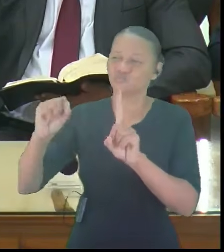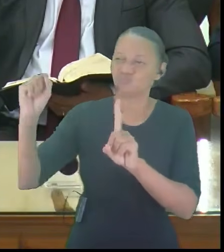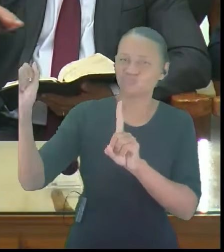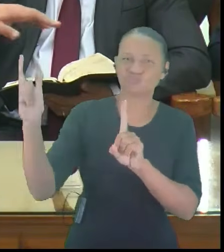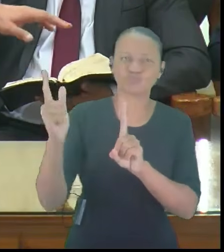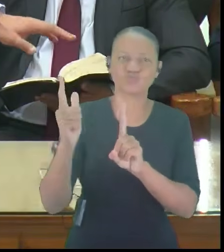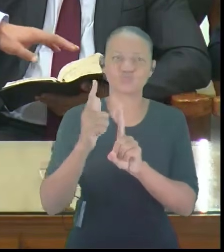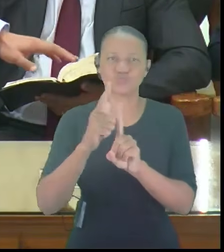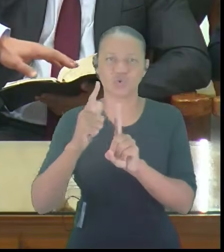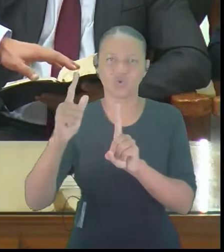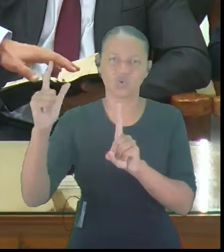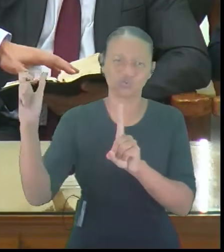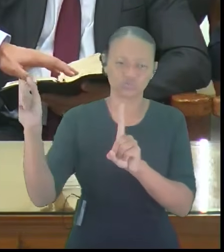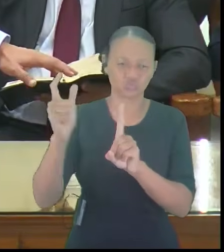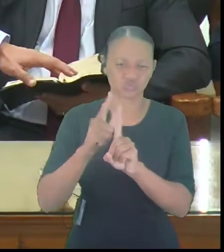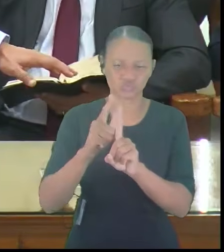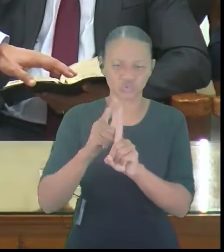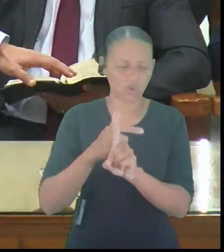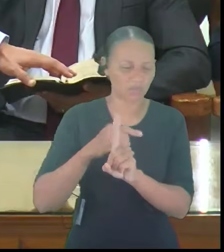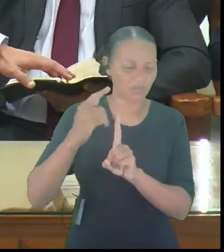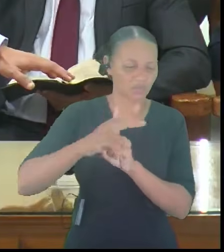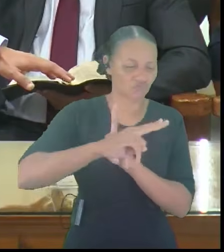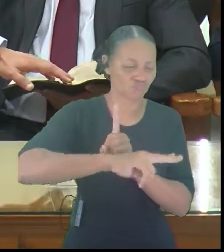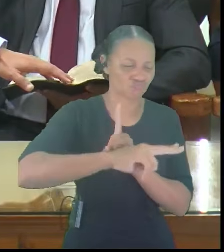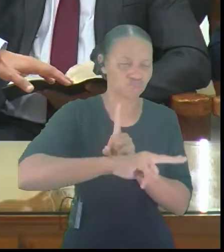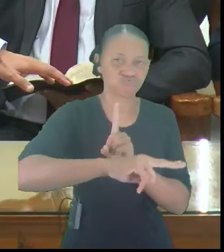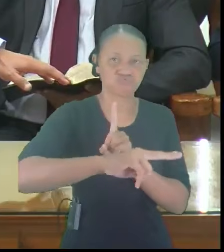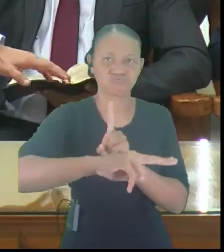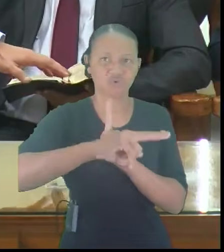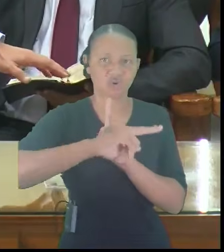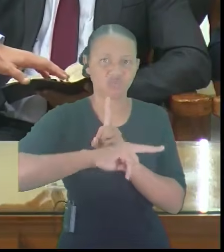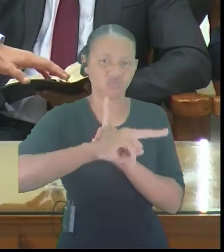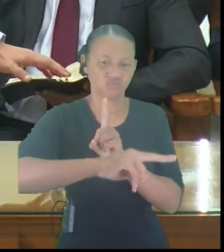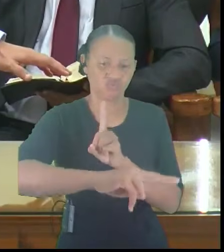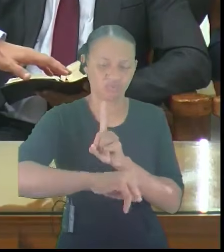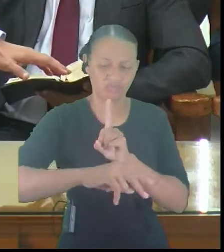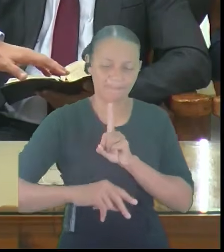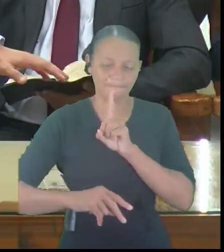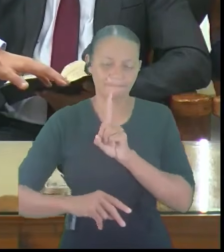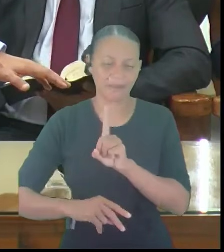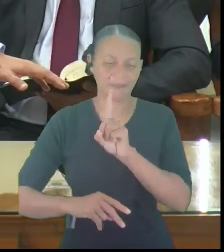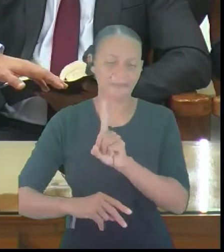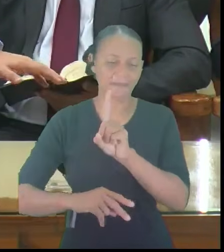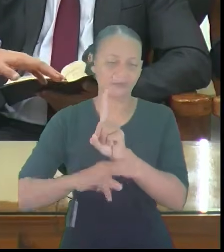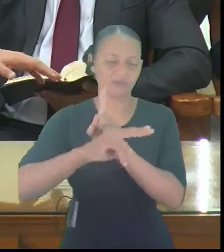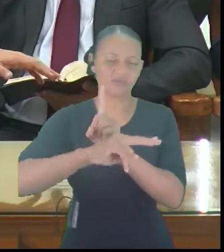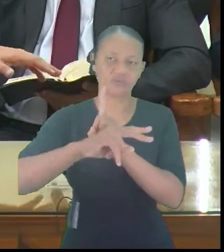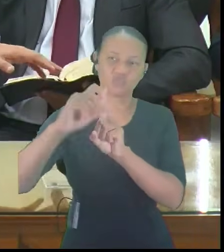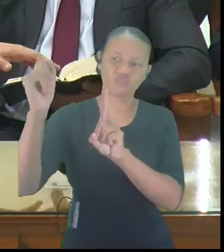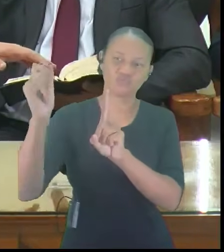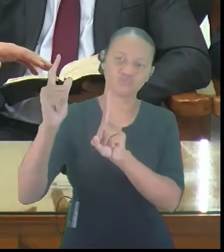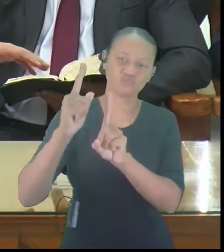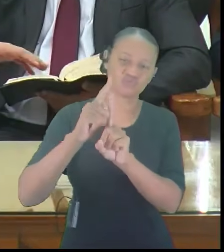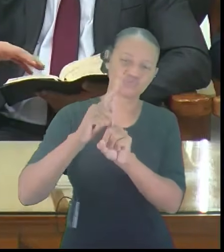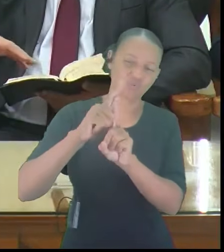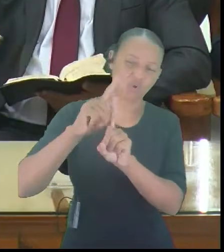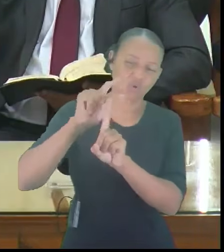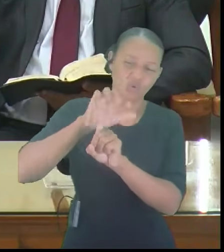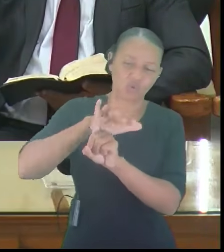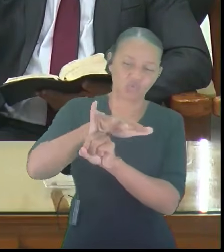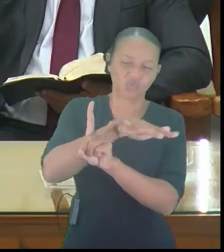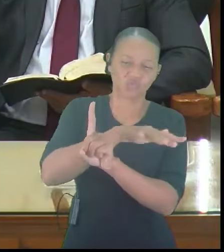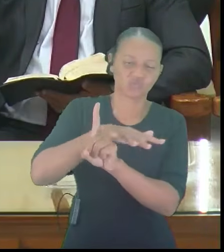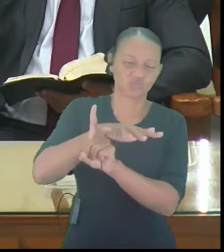eles botavam os doentes do lado de cá, aleluia. E quando Pedro ia passando, o sol ia batendo em Pedro, e